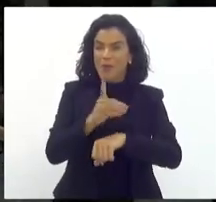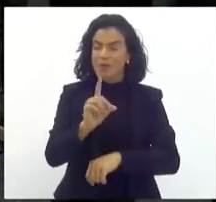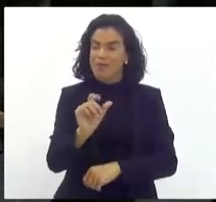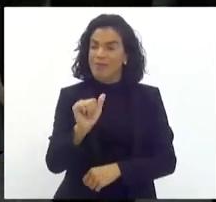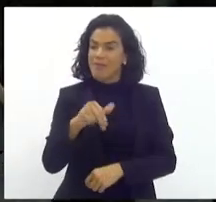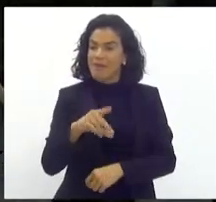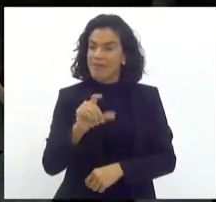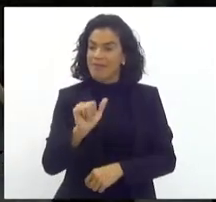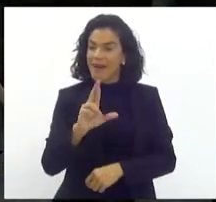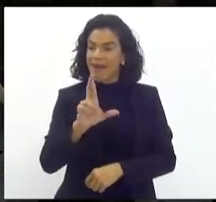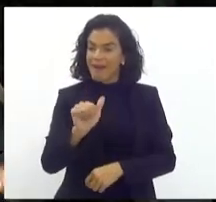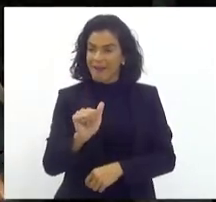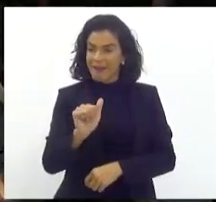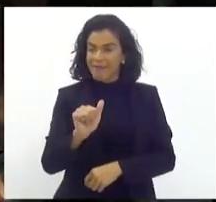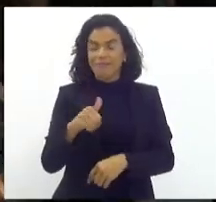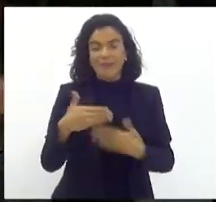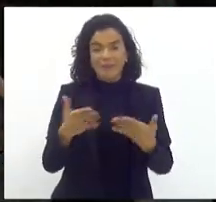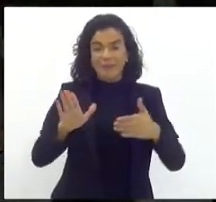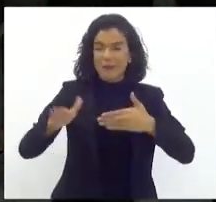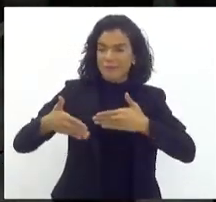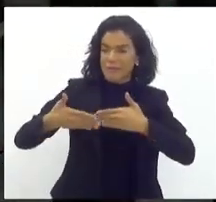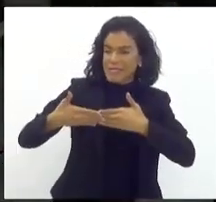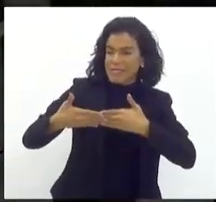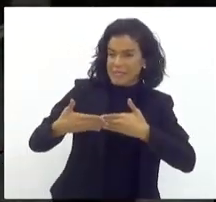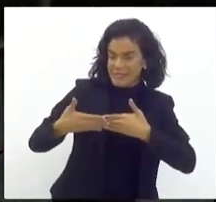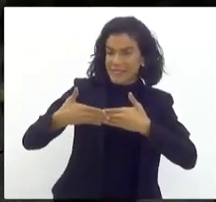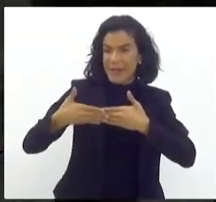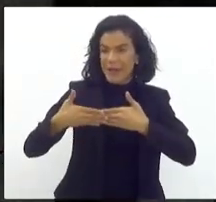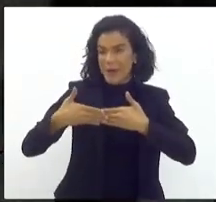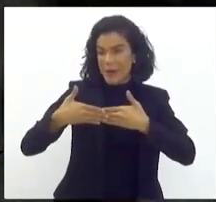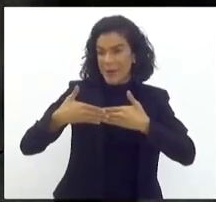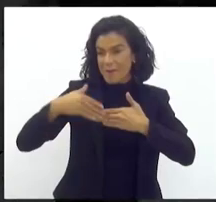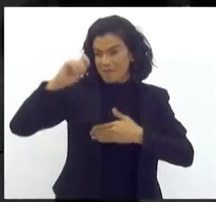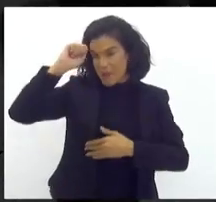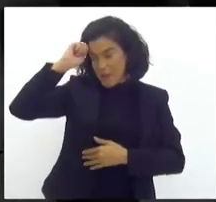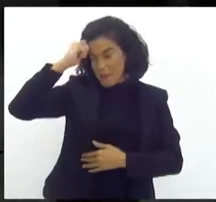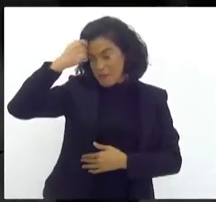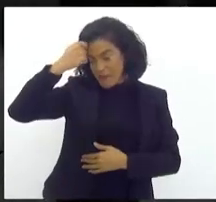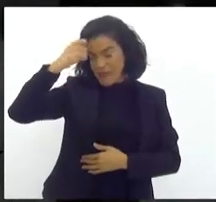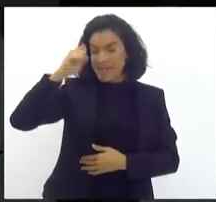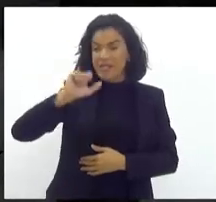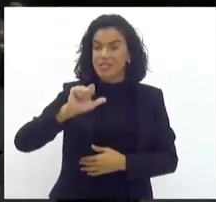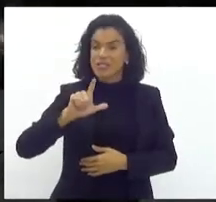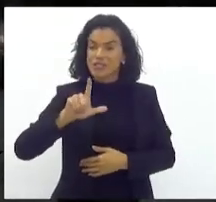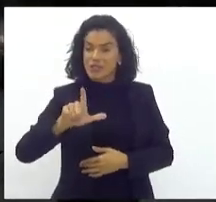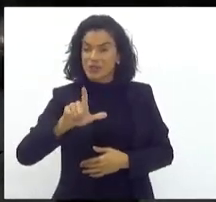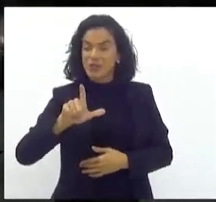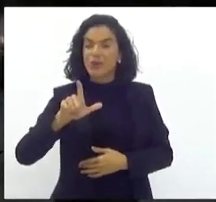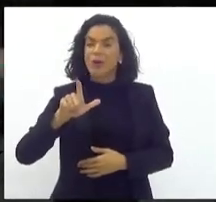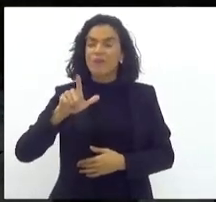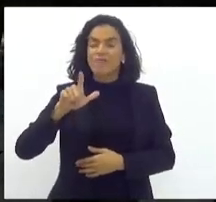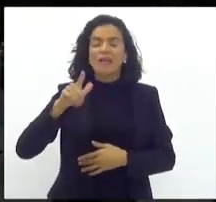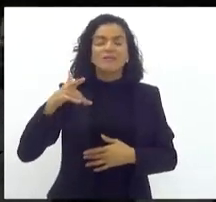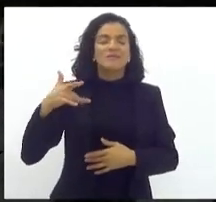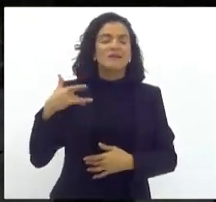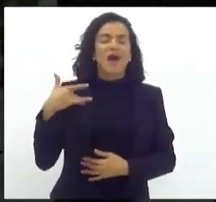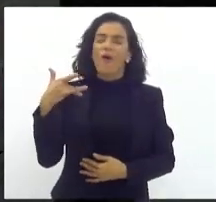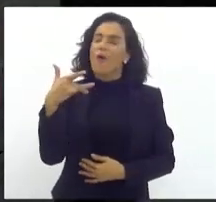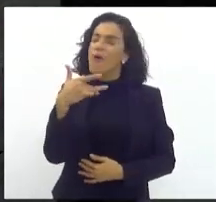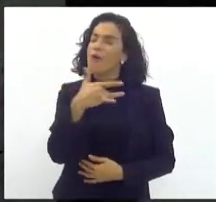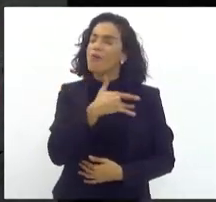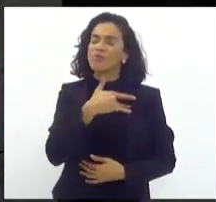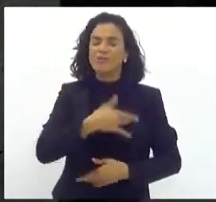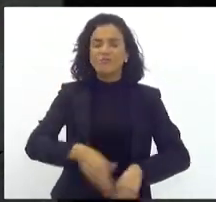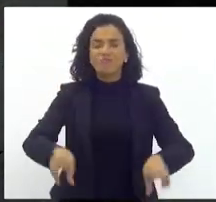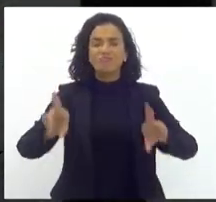a Preta Gil e já encerrando Preta Gil desejar para você toda saúde do mundo dizer que você